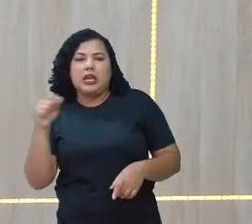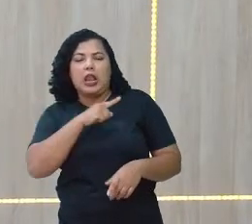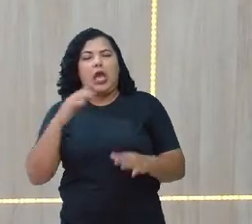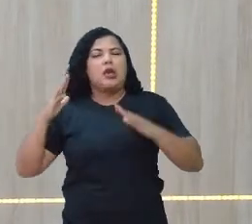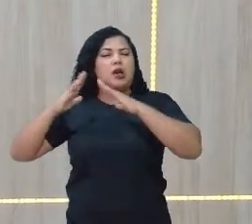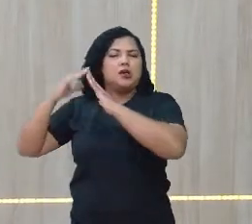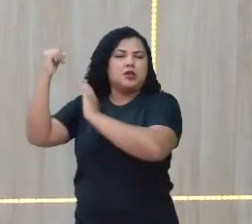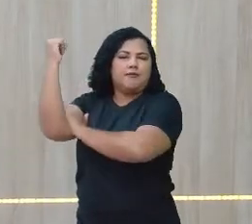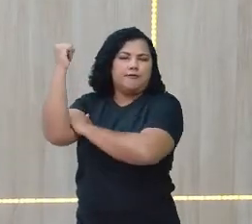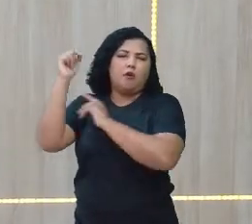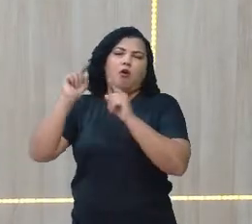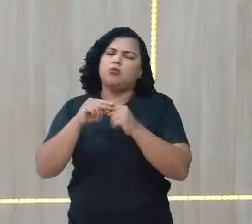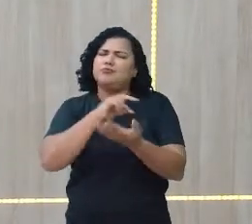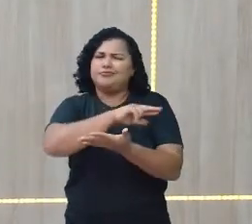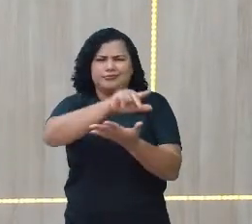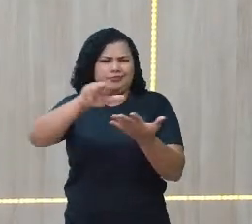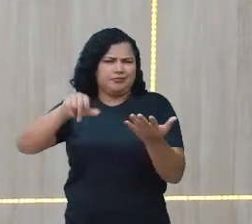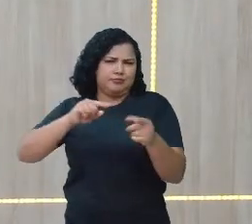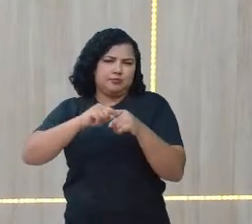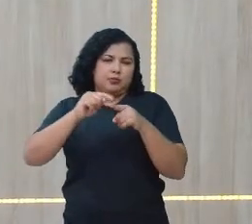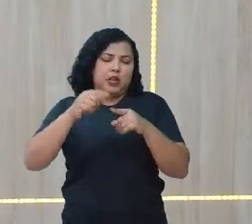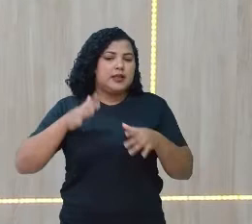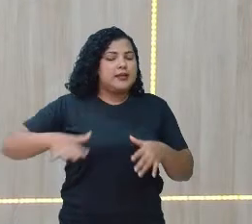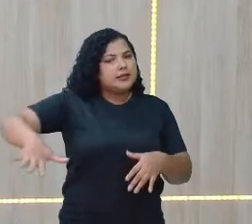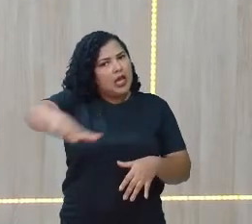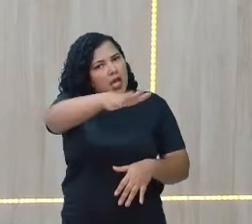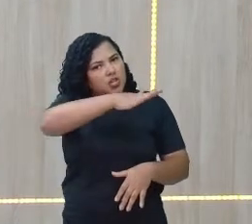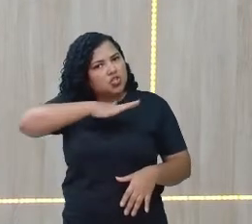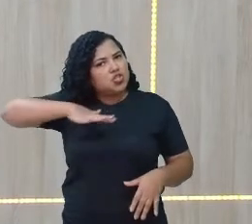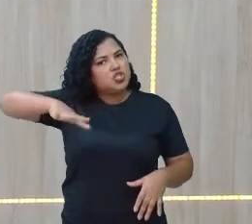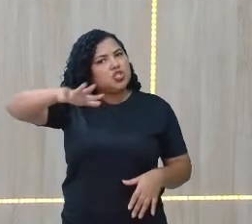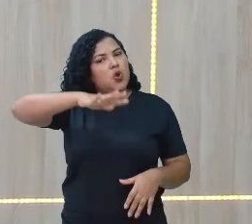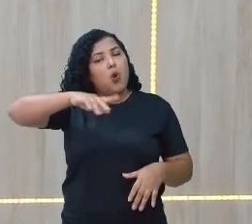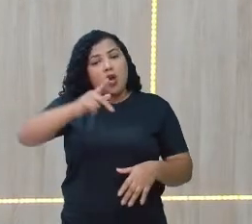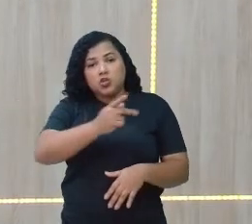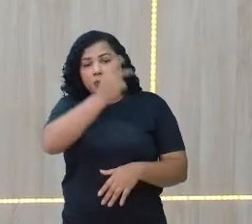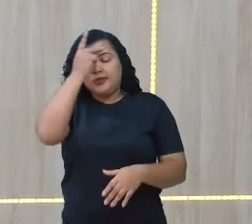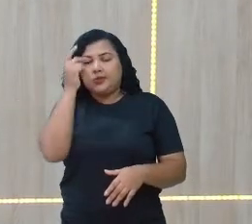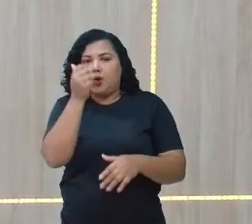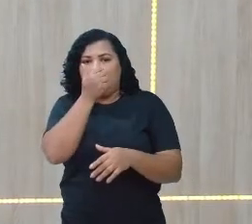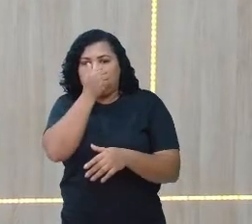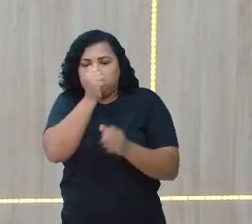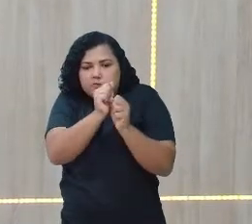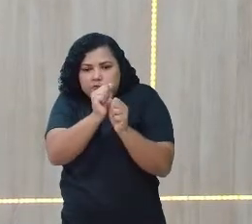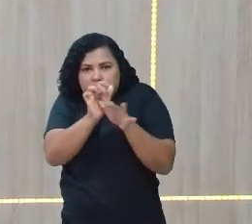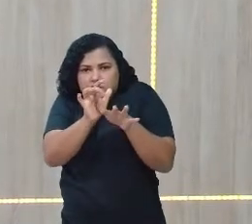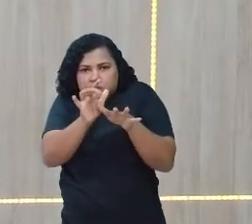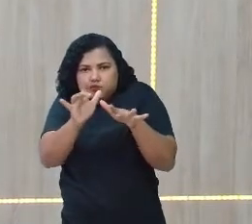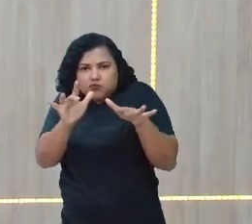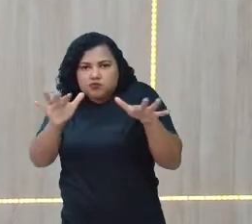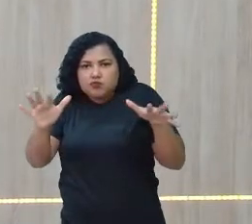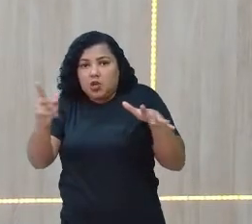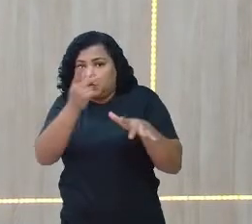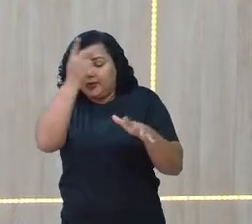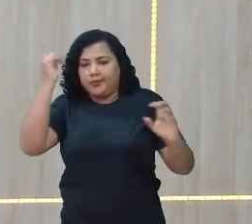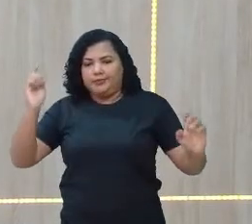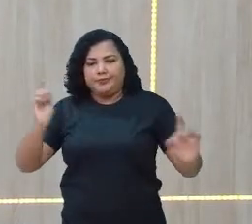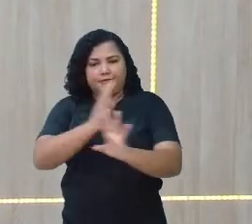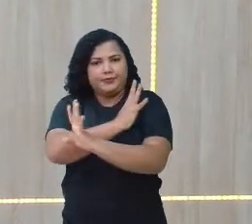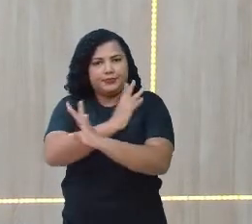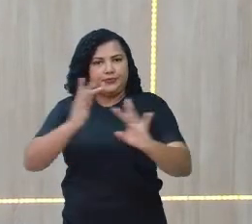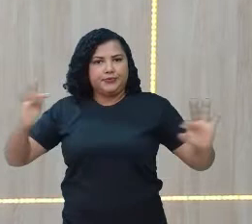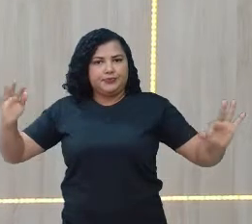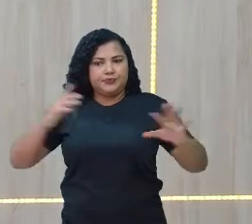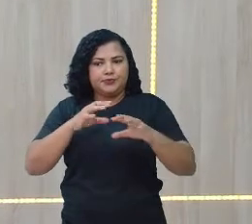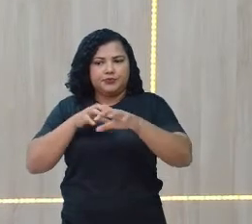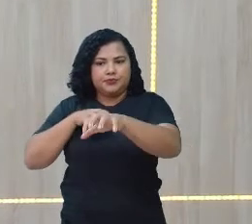Forte, Apipuco, os Dois Irmãos. Então essa área, de fato, ela passa a ser mais populosa, mais pessoas transitando entre essas áreas